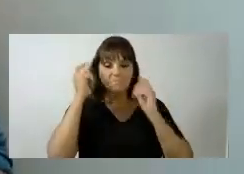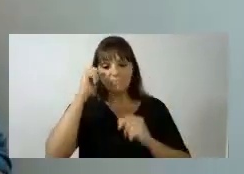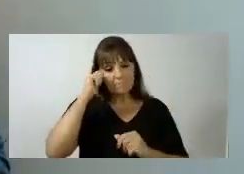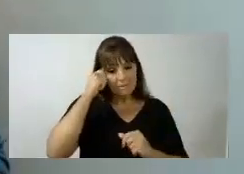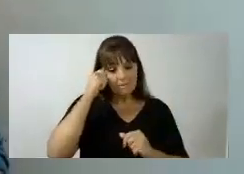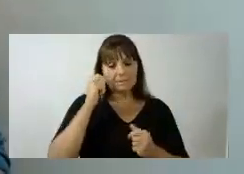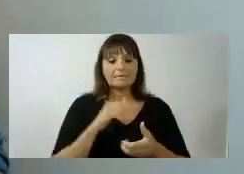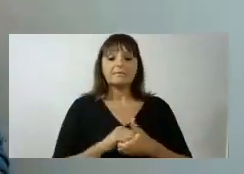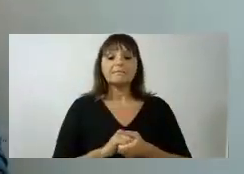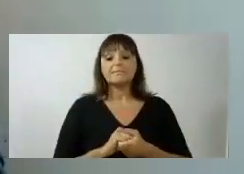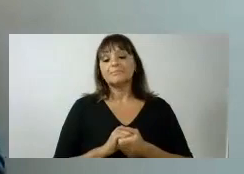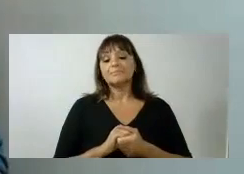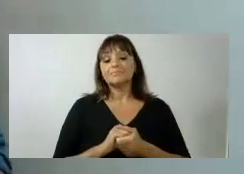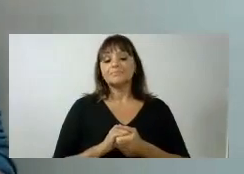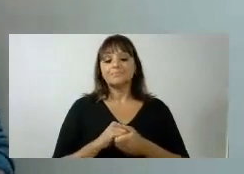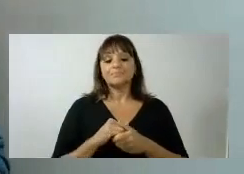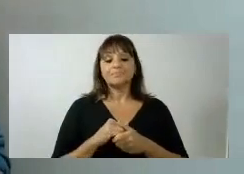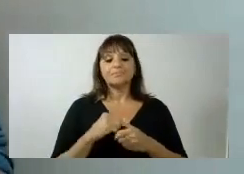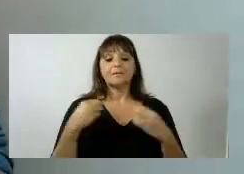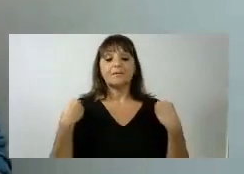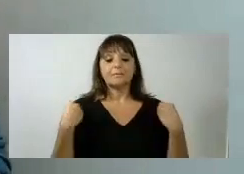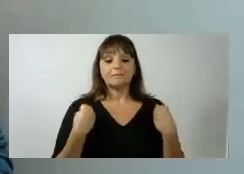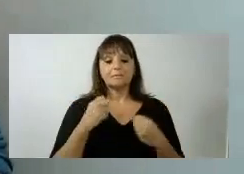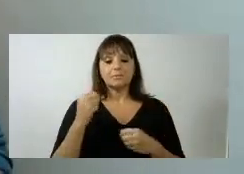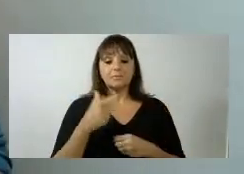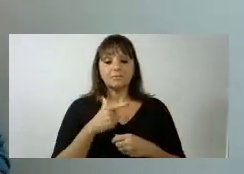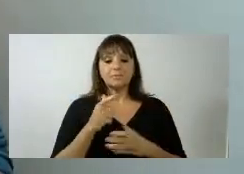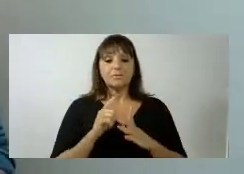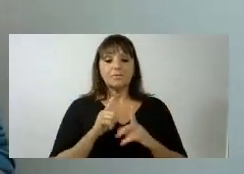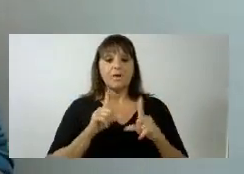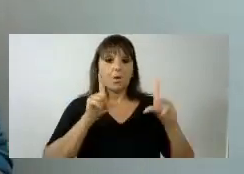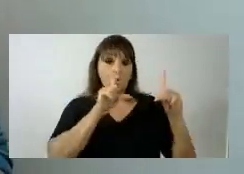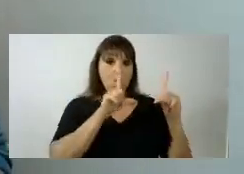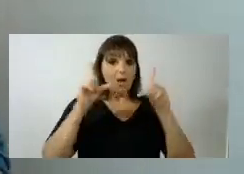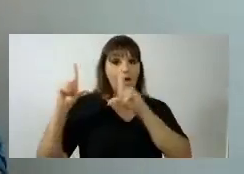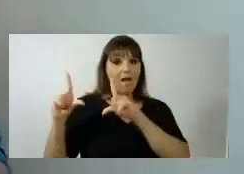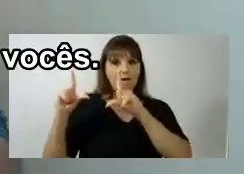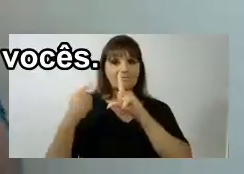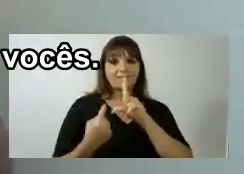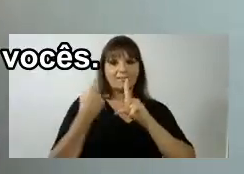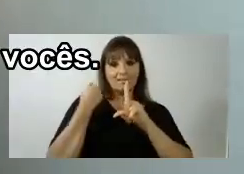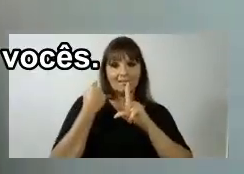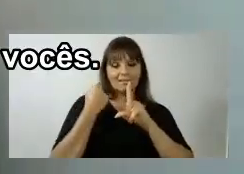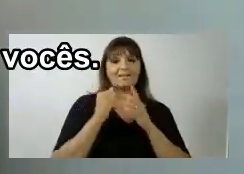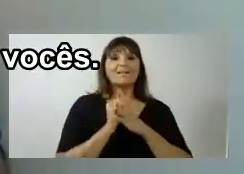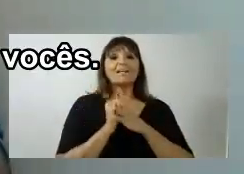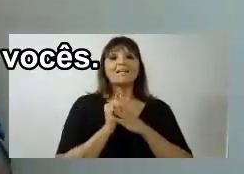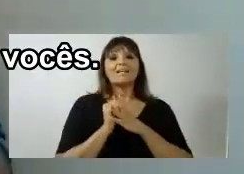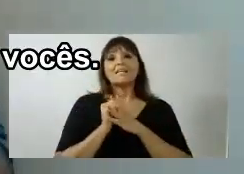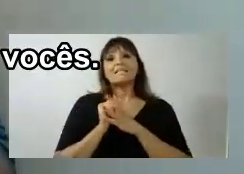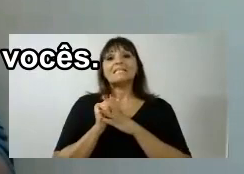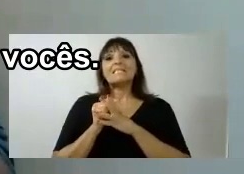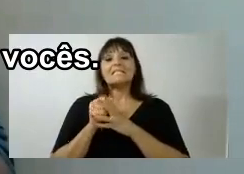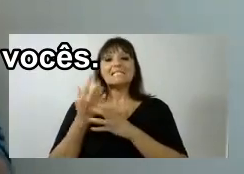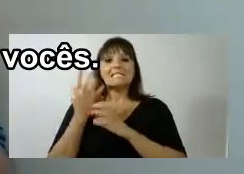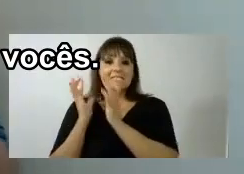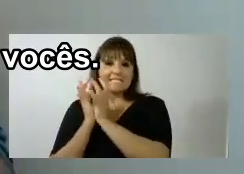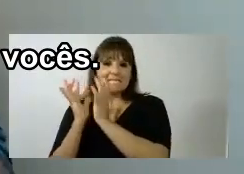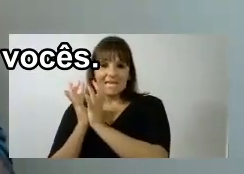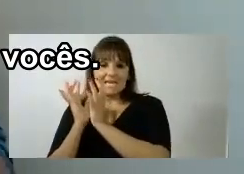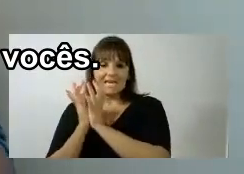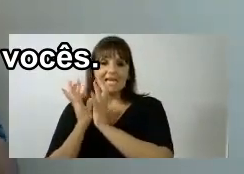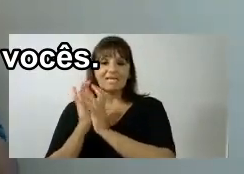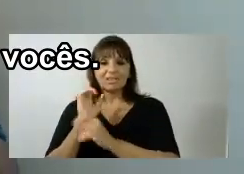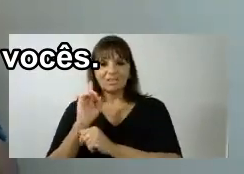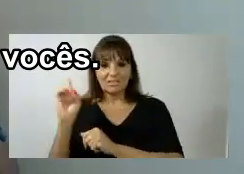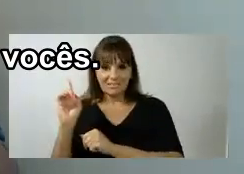Sagrada Família e o outro é do dia do meu casamento, uma foto minha e da minha esposa. E estou realmente muito feliz de estar